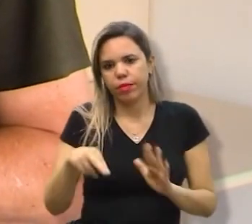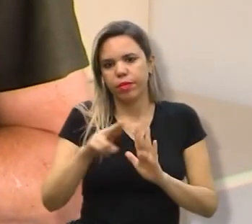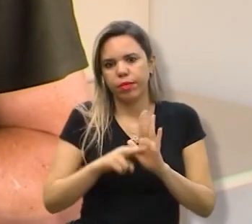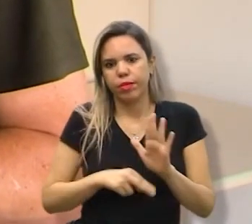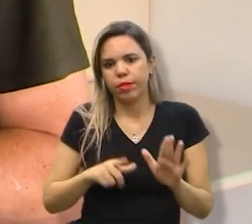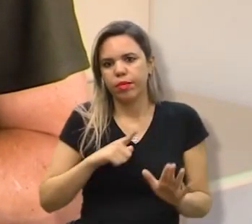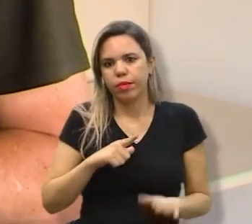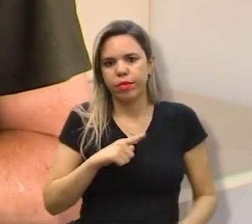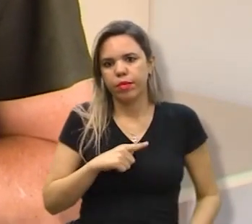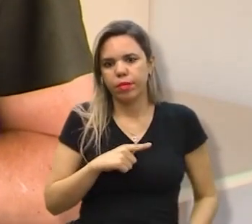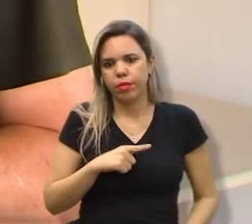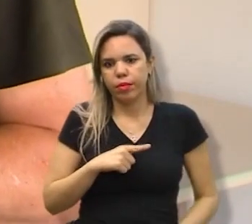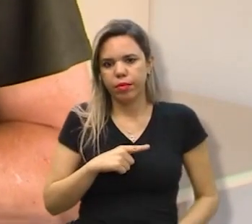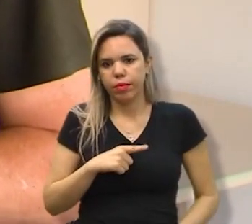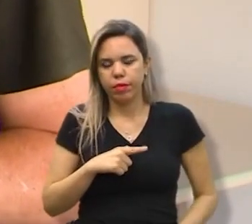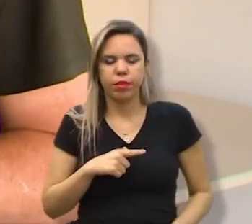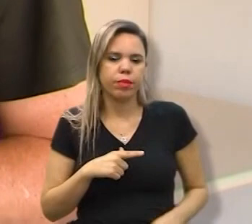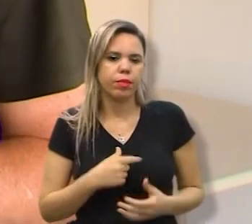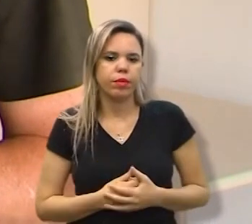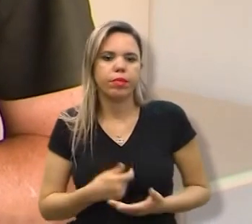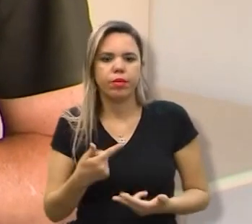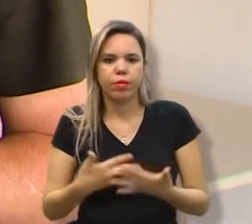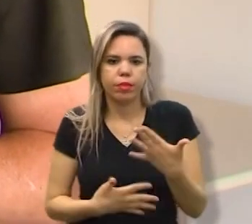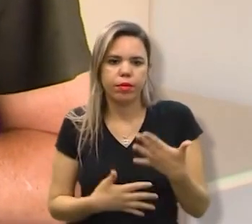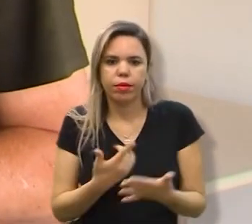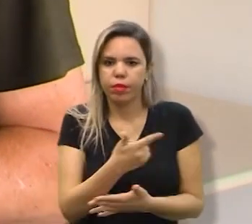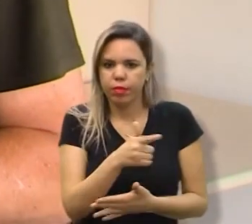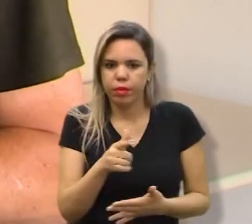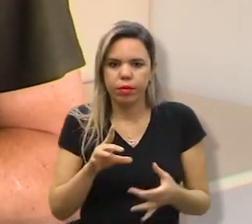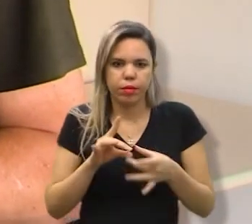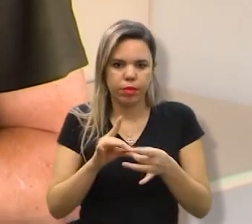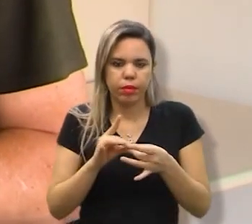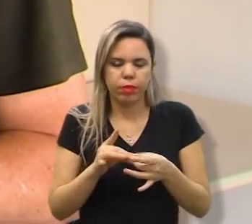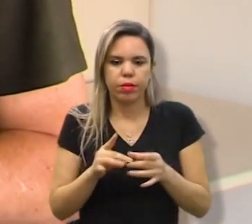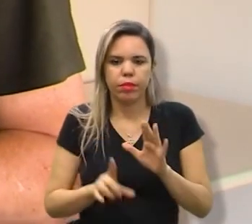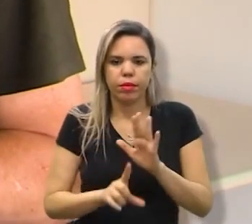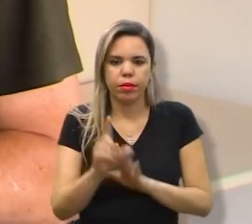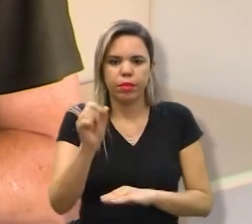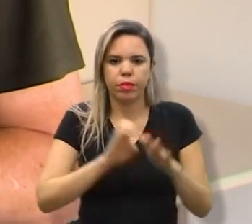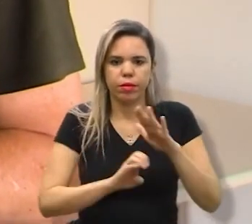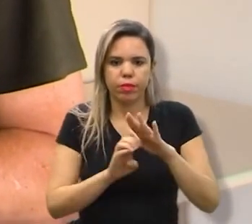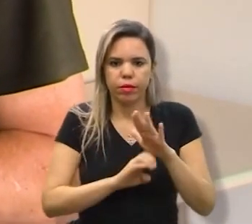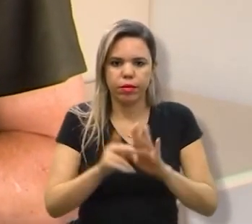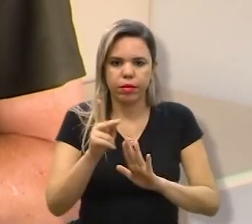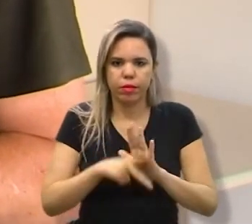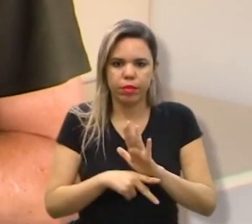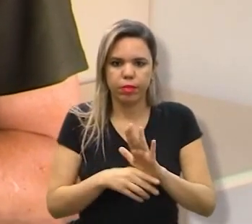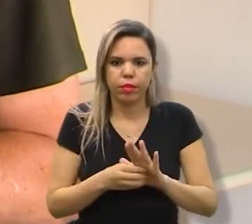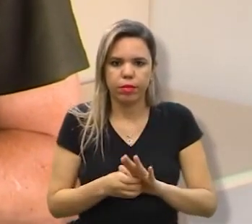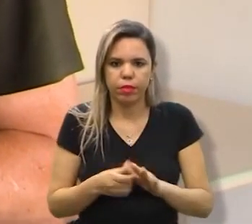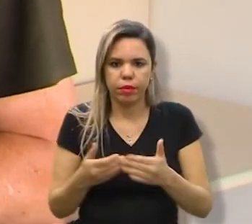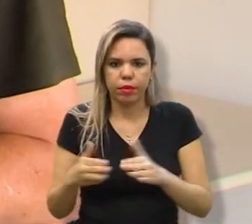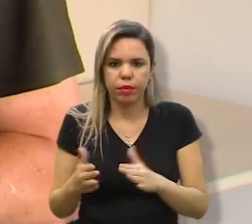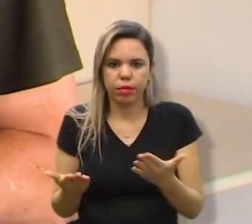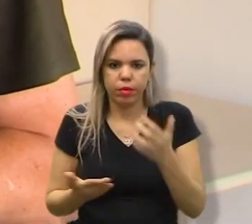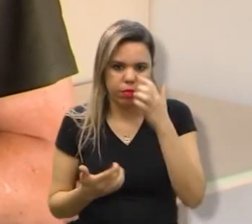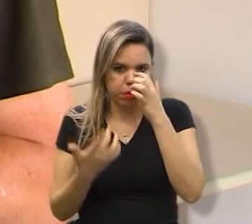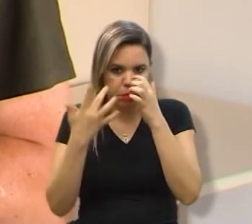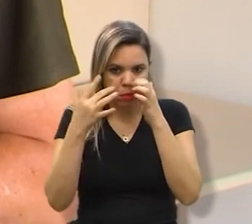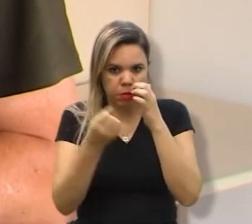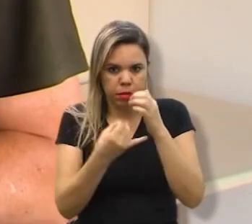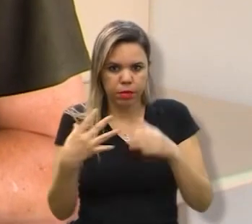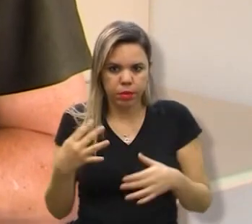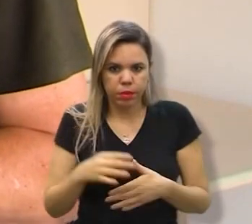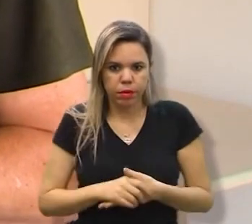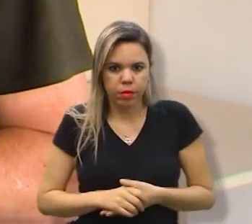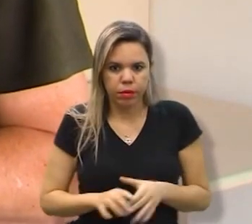dos requisitos para você ter, dos vários requisitos é não ter sócio. O faturamento dessa empresa projetado, porque ele está abrindo agora, ele não